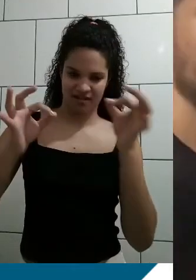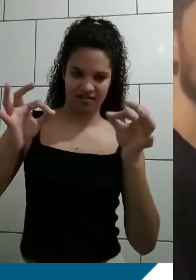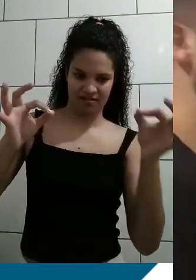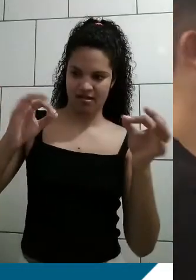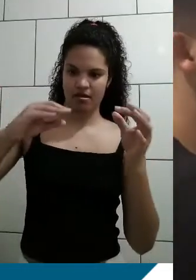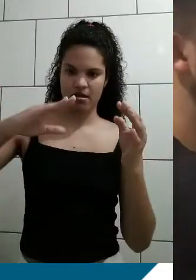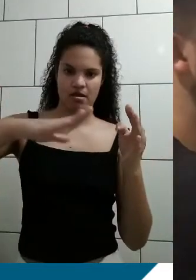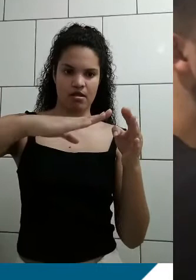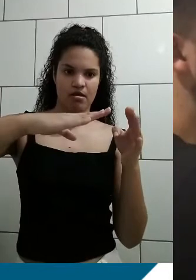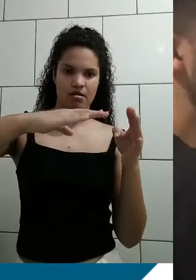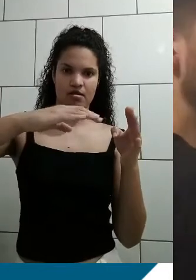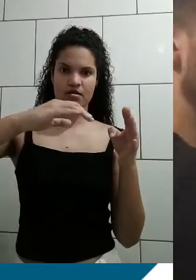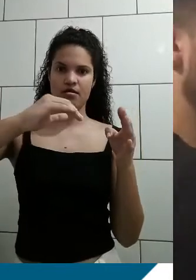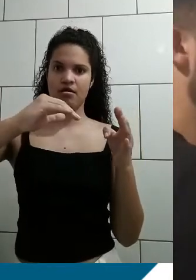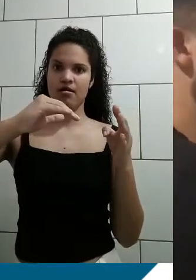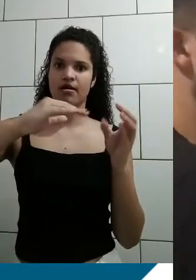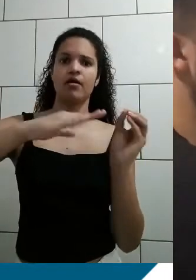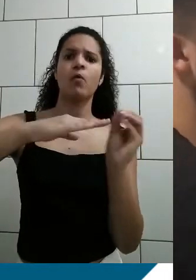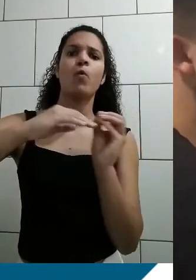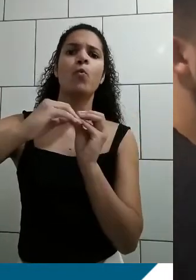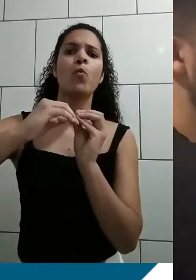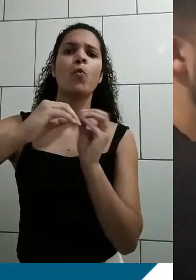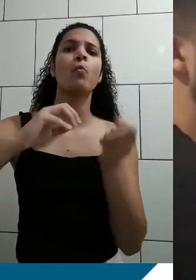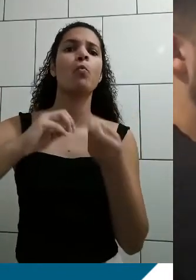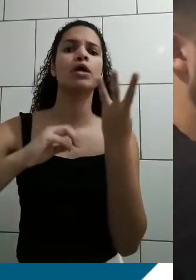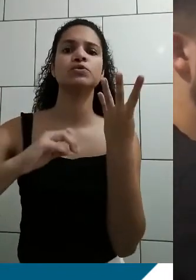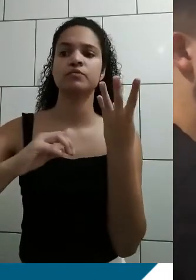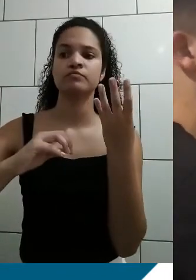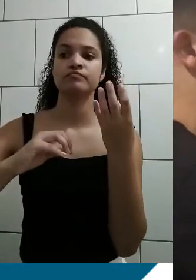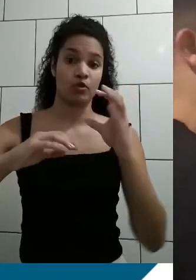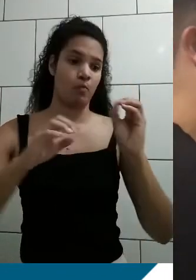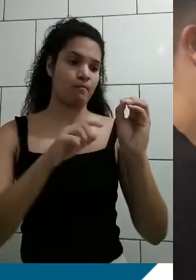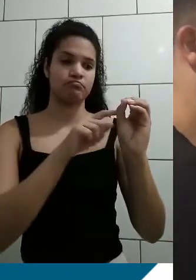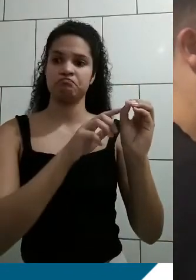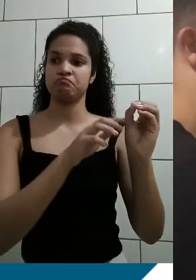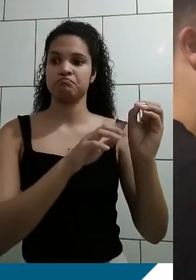estava relaxada, tá? E depois que o corpo se chocou, ou seja, depois que ele